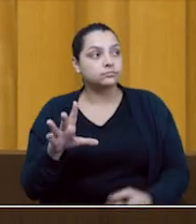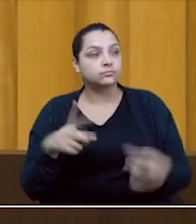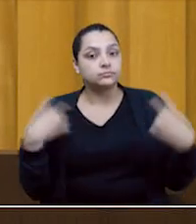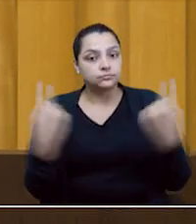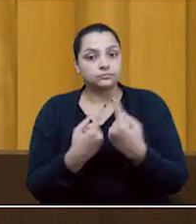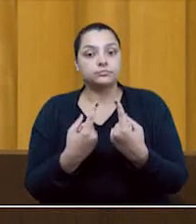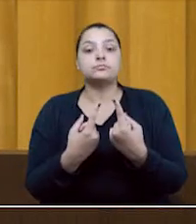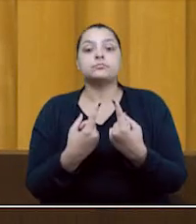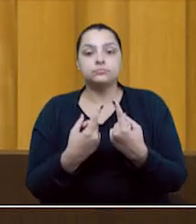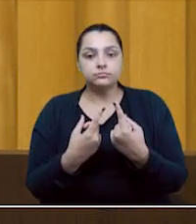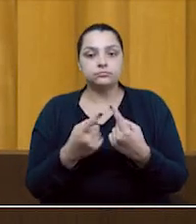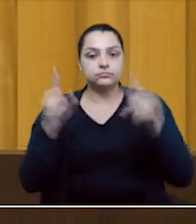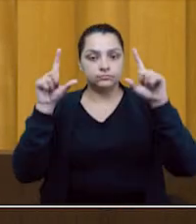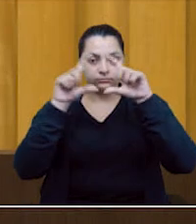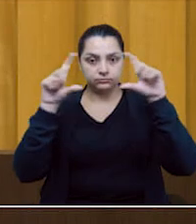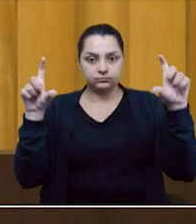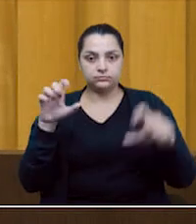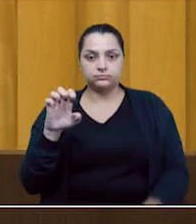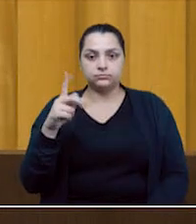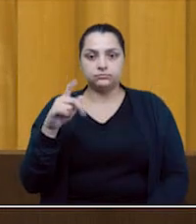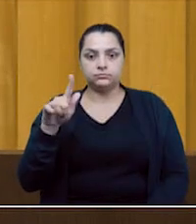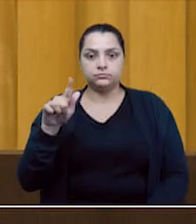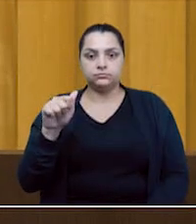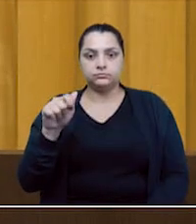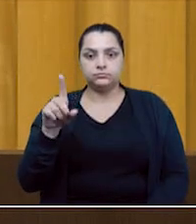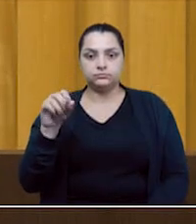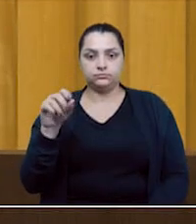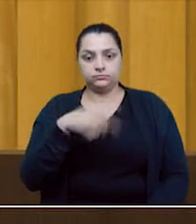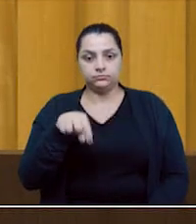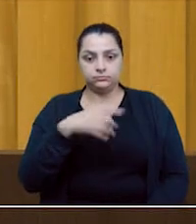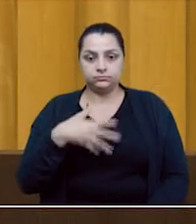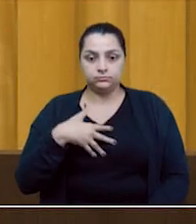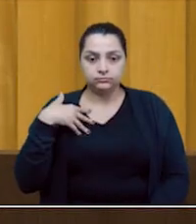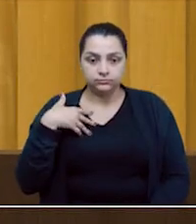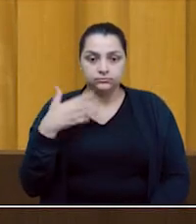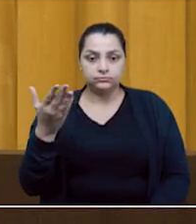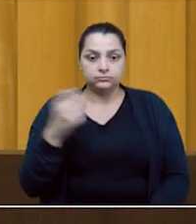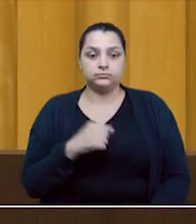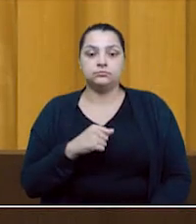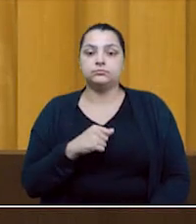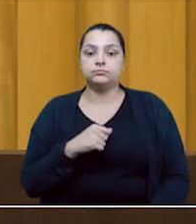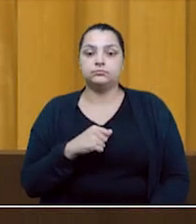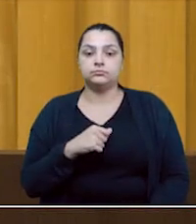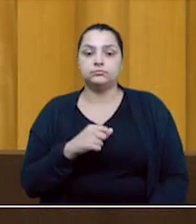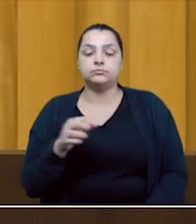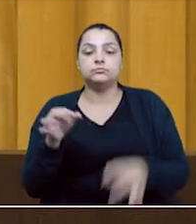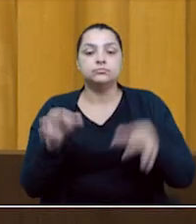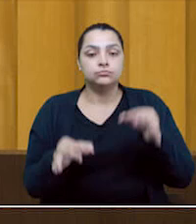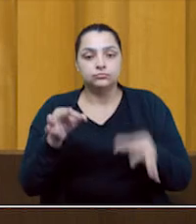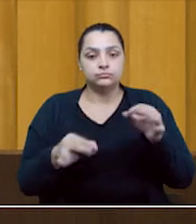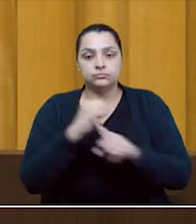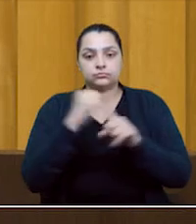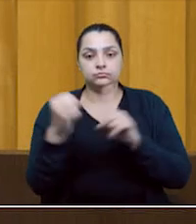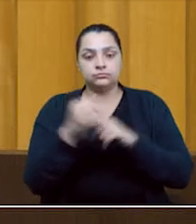ao epíteto de que tanto nos orgulhamos, de justiça social. Muito obrigado